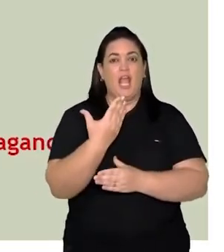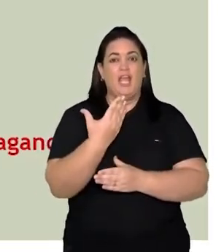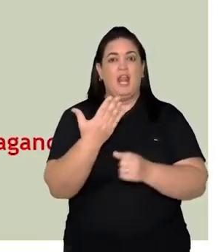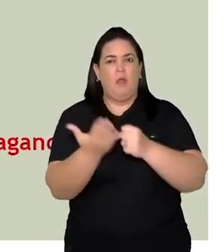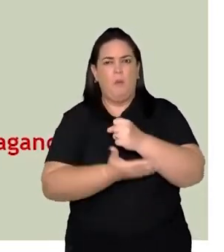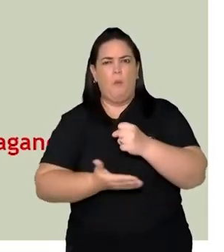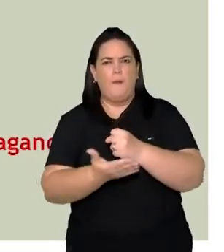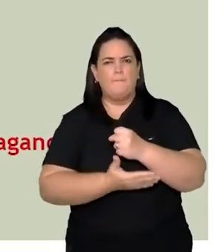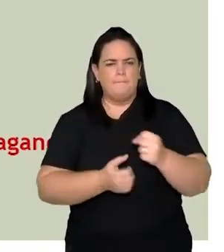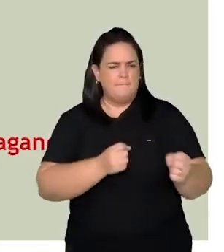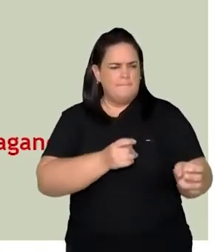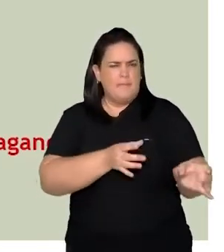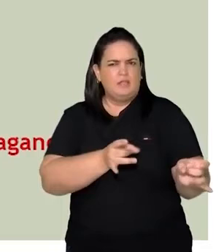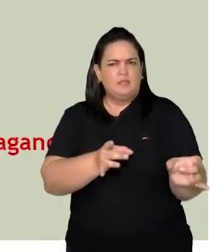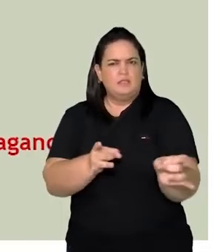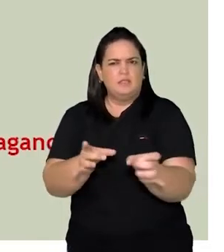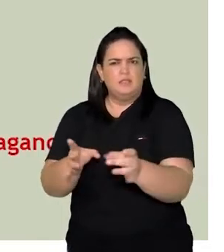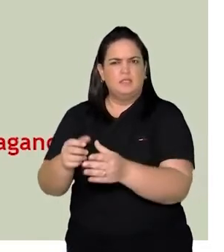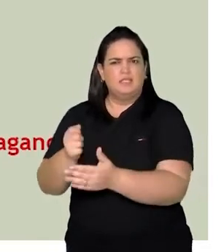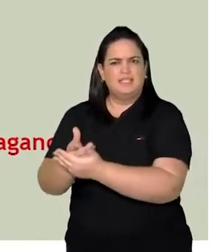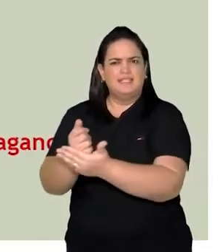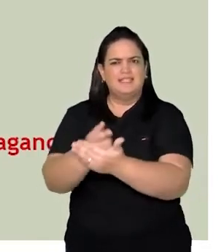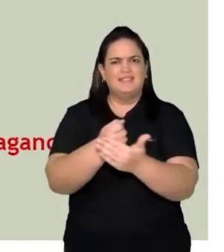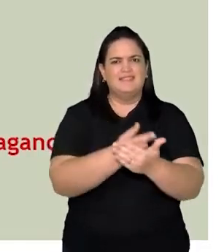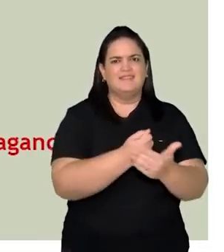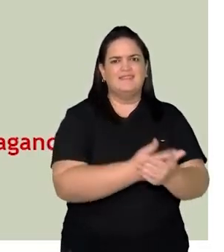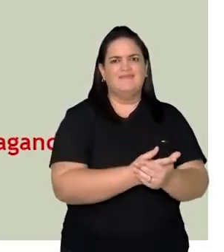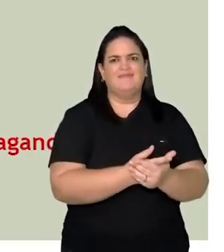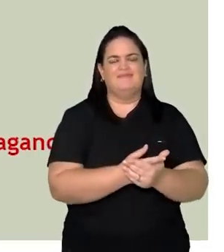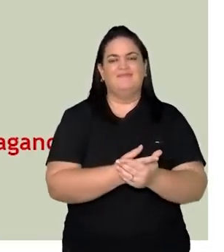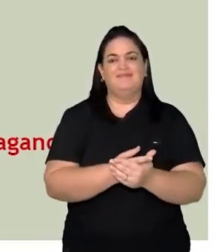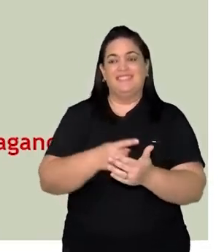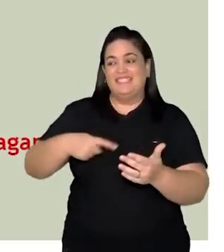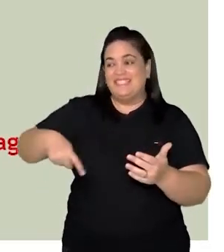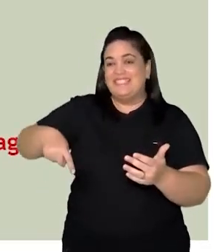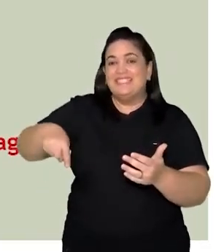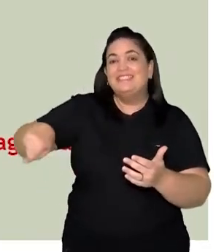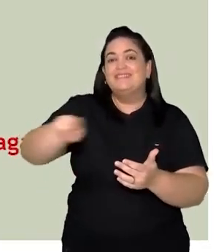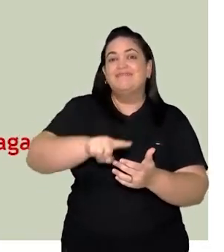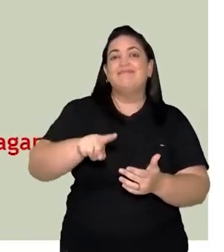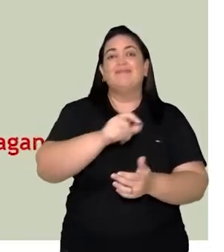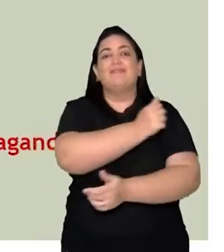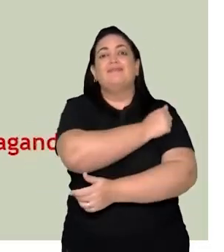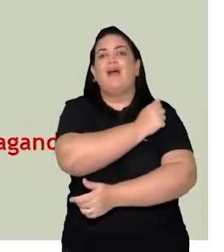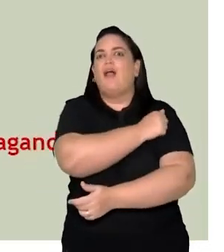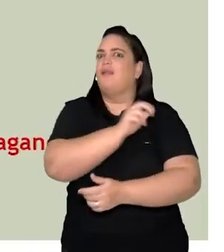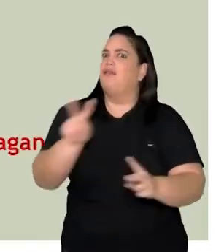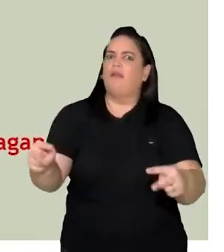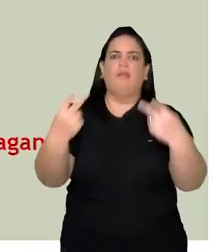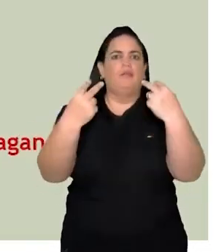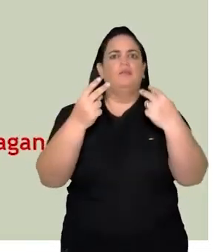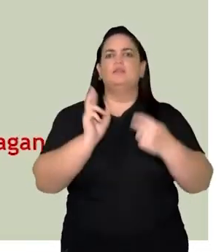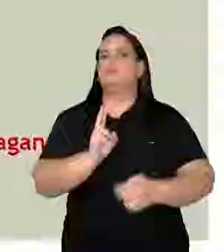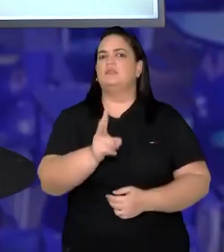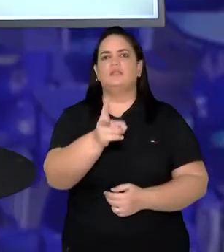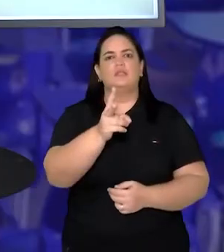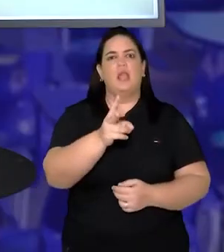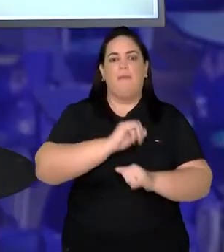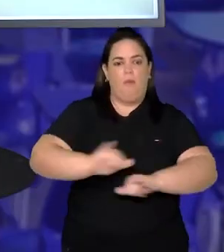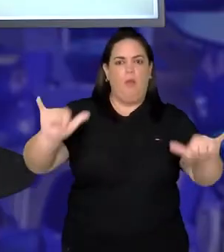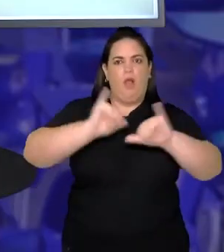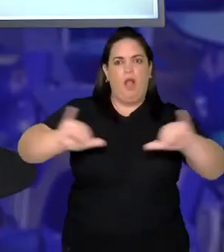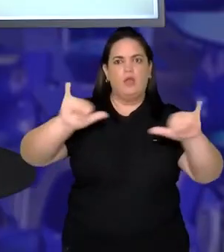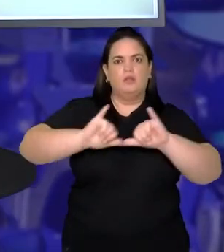padrão de consumo. Os anúncios estão ligados diretamente à publicidade e à propaganda. Veja,